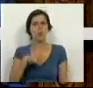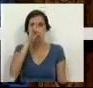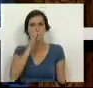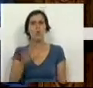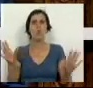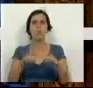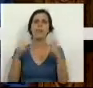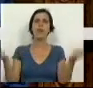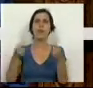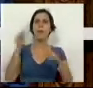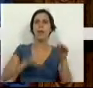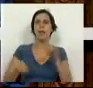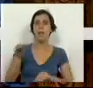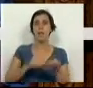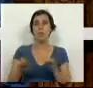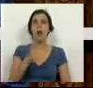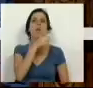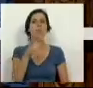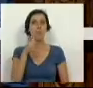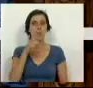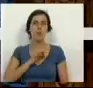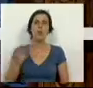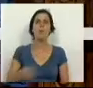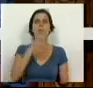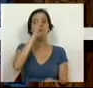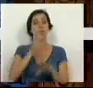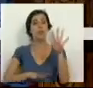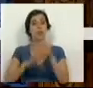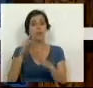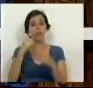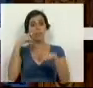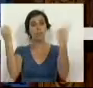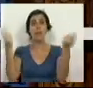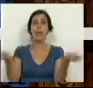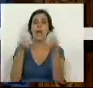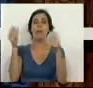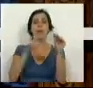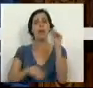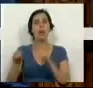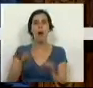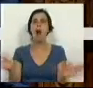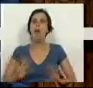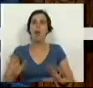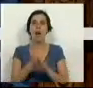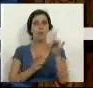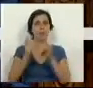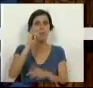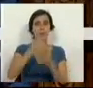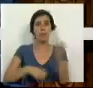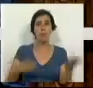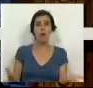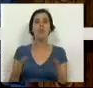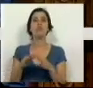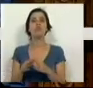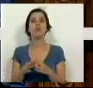lembramos da campanha eleitoral e das promessas que o Sr. Primeiro-Ministro fez durante a campanha eleitoral de que não iria aumentar impostos e